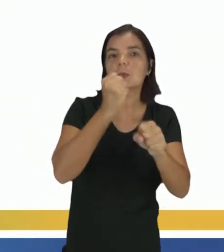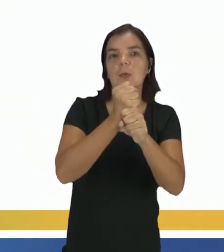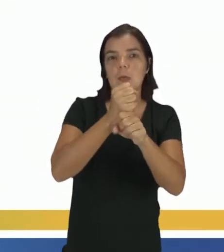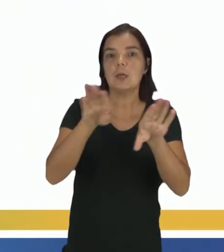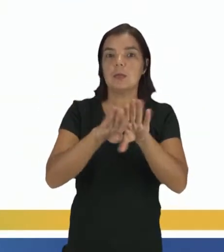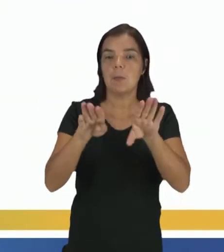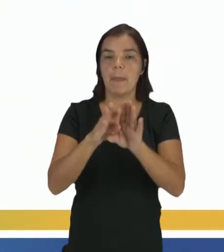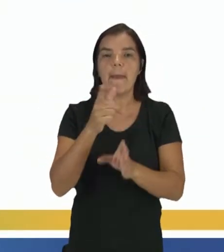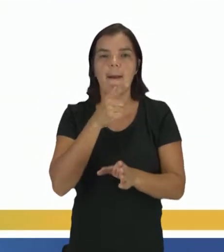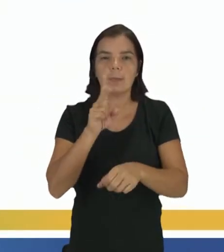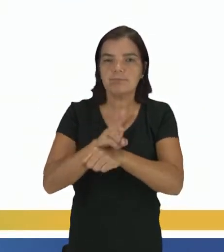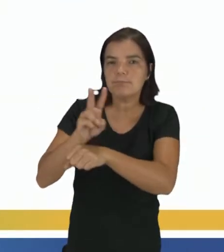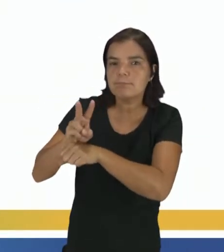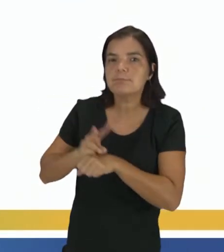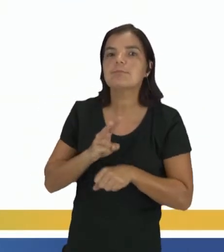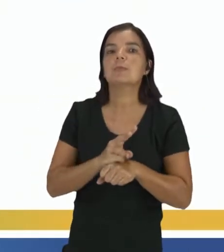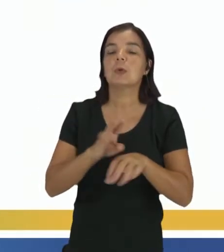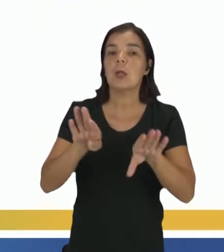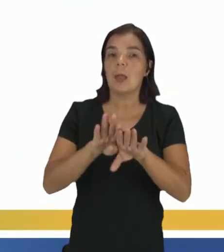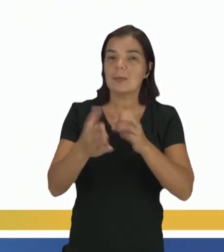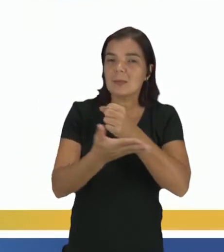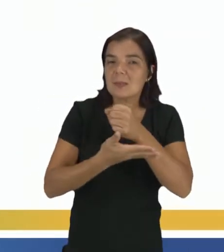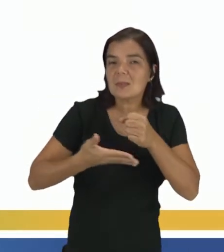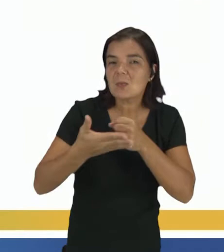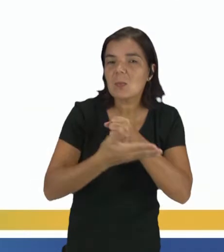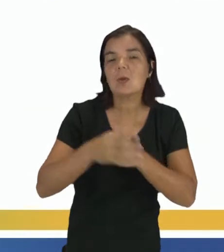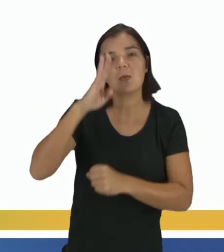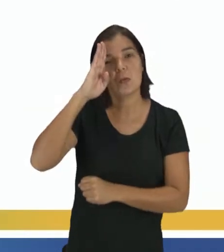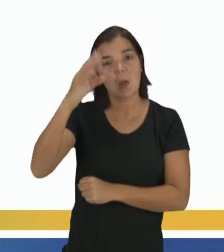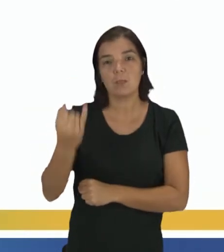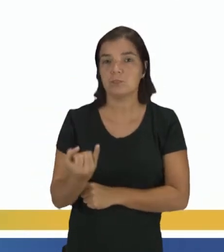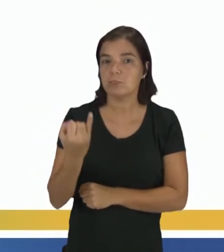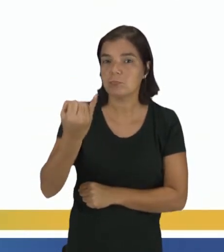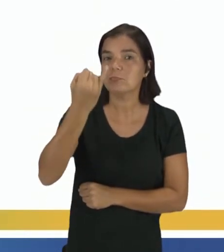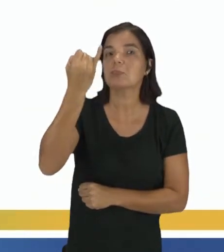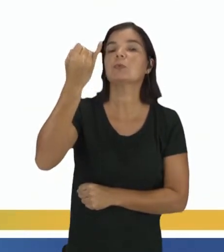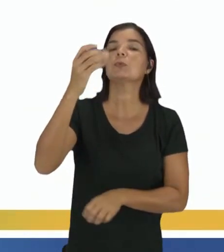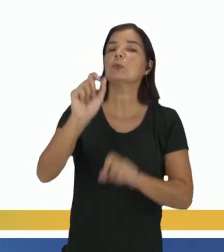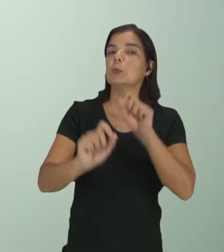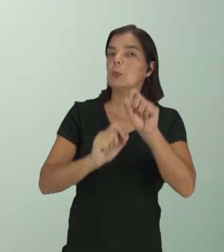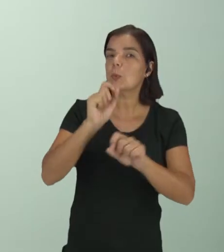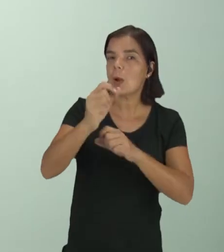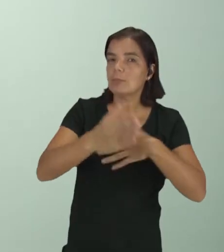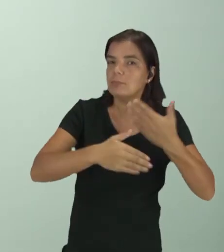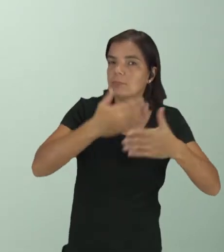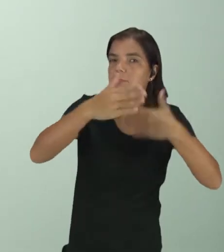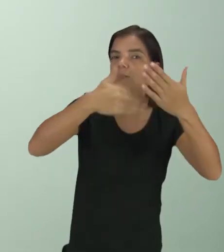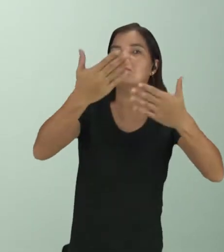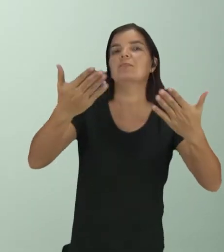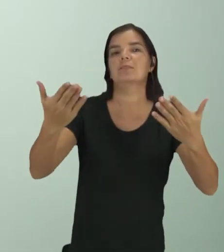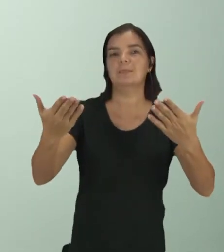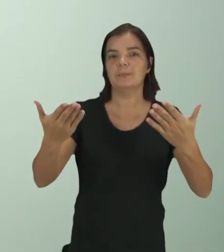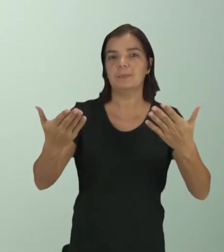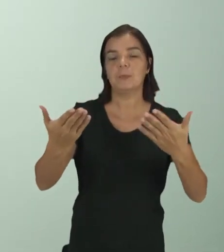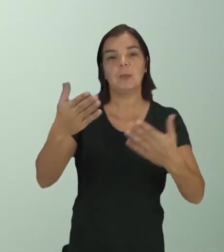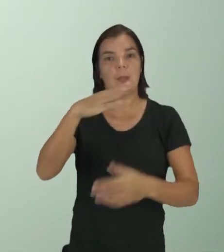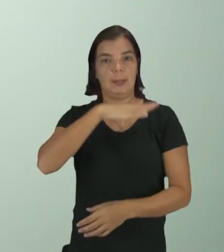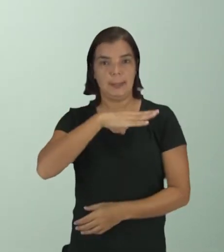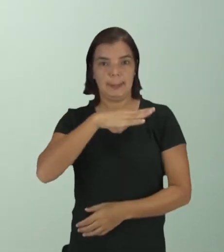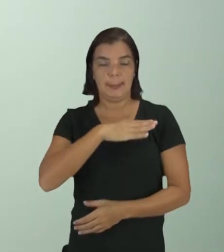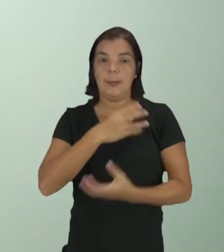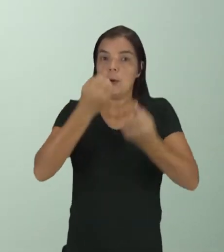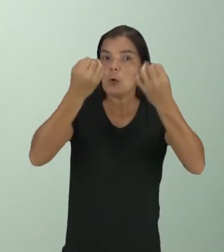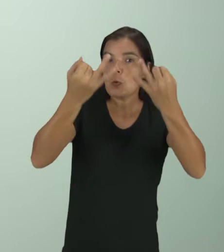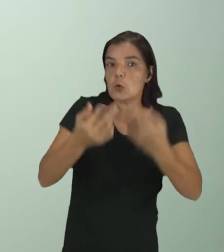saneamento básico. Essas bases, elas são fundamentais, então, e correspondem ao processo de crescimento urbano.